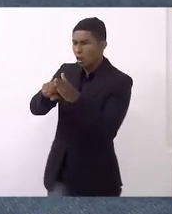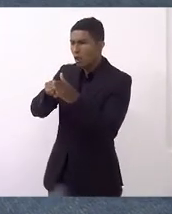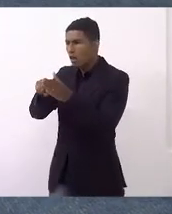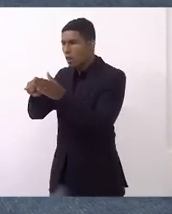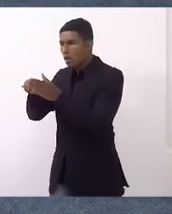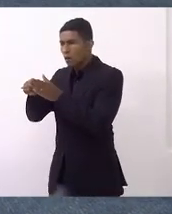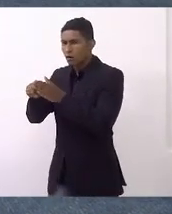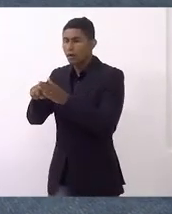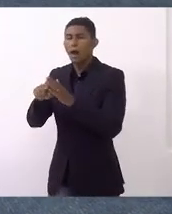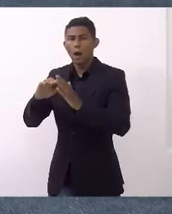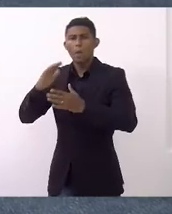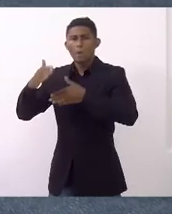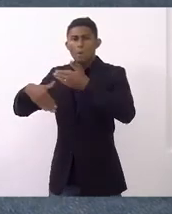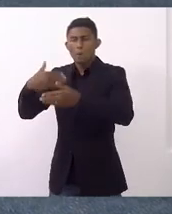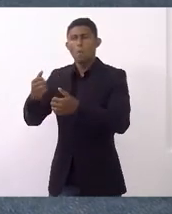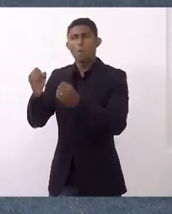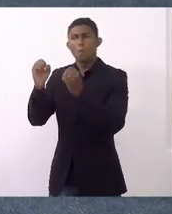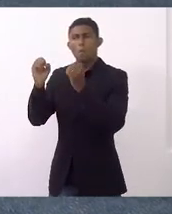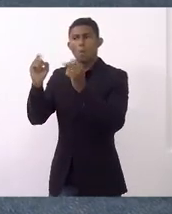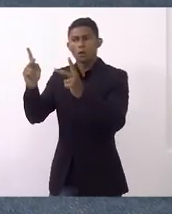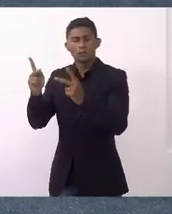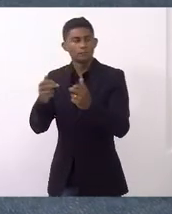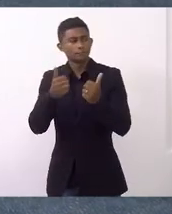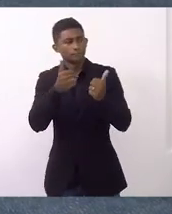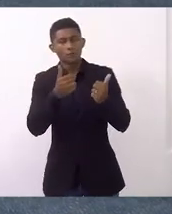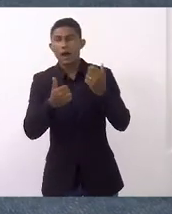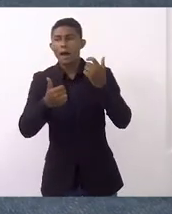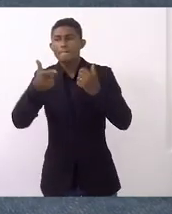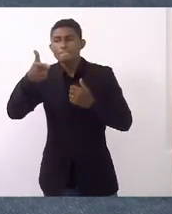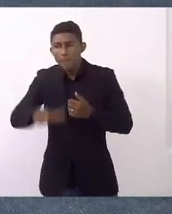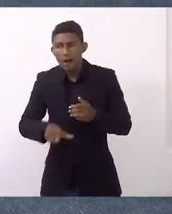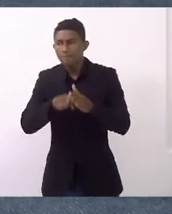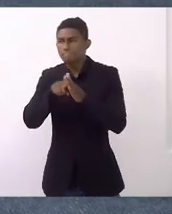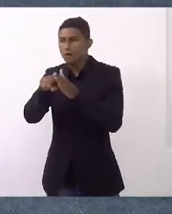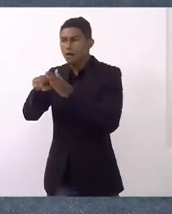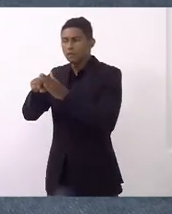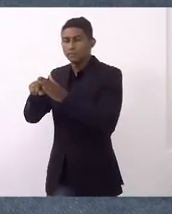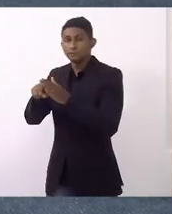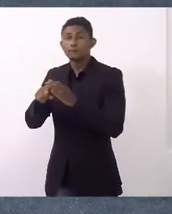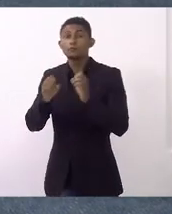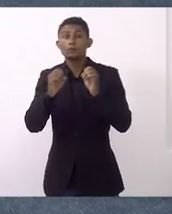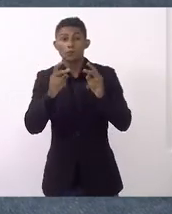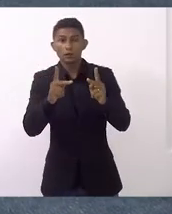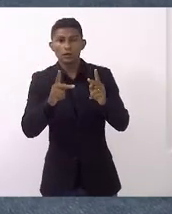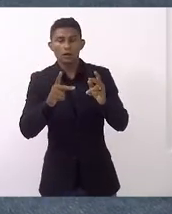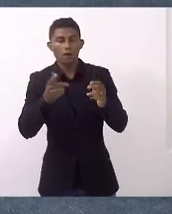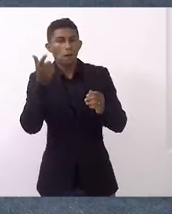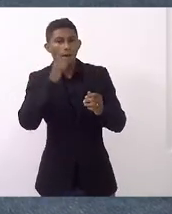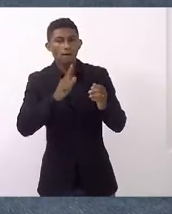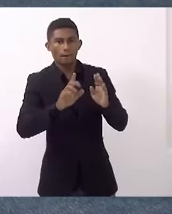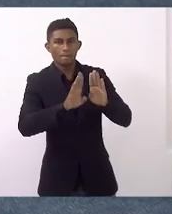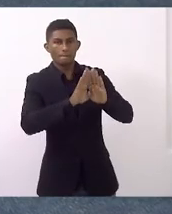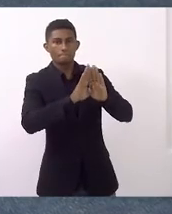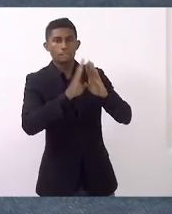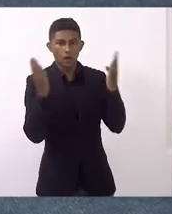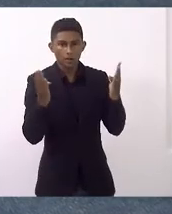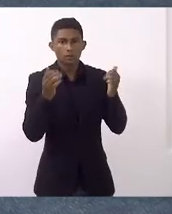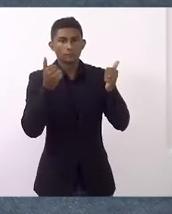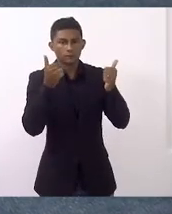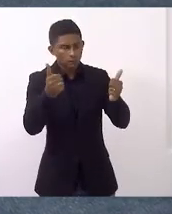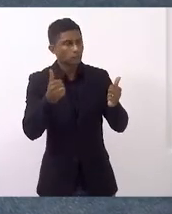de um procedimento. E aí sim, nessa autuação, o fiscal que foi lá na ponta autuar deveria